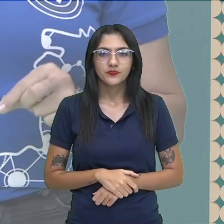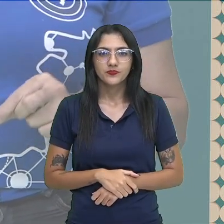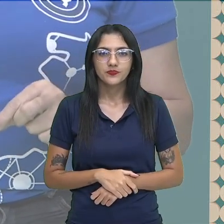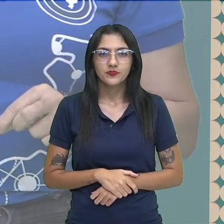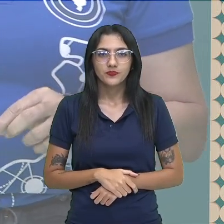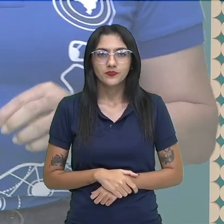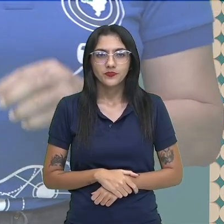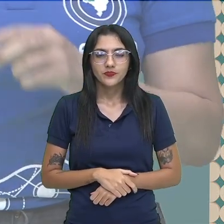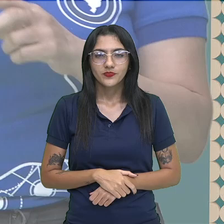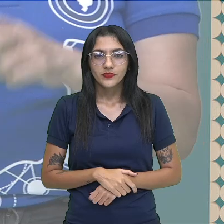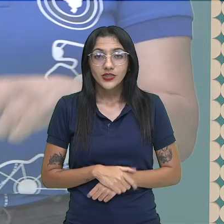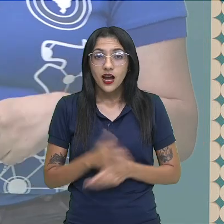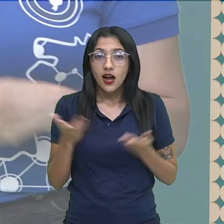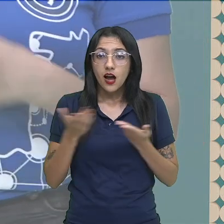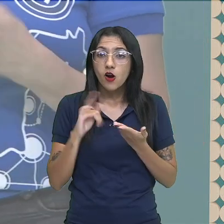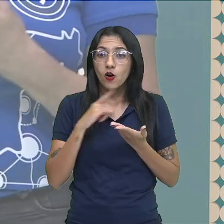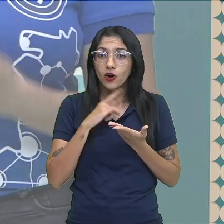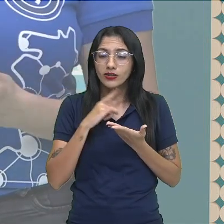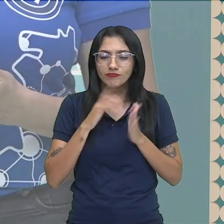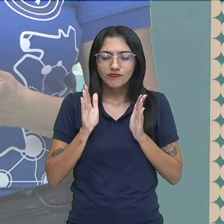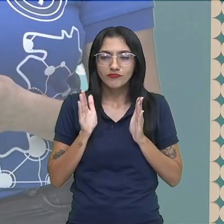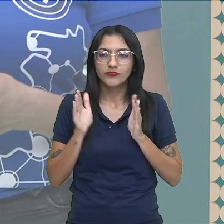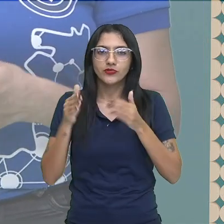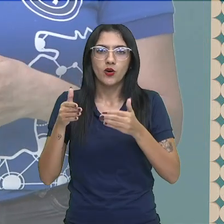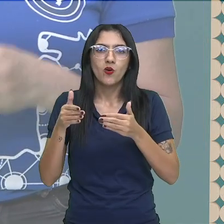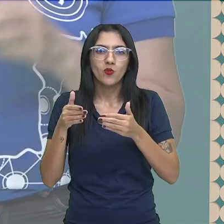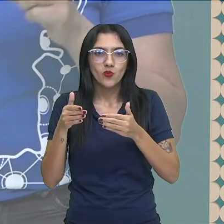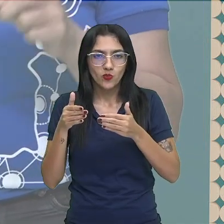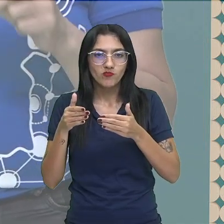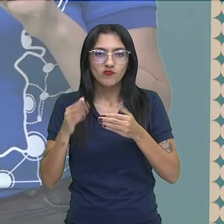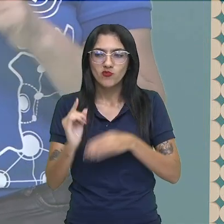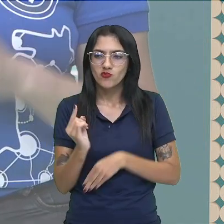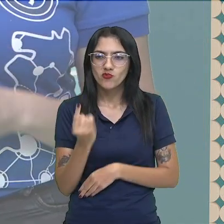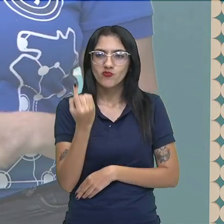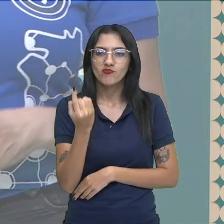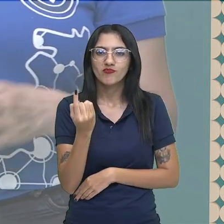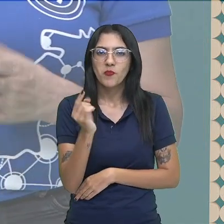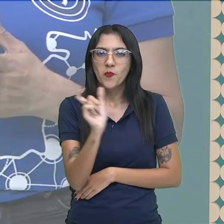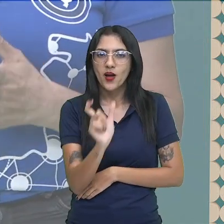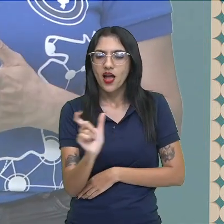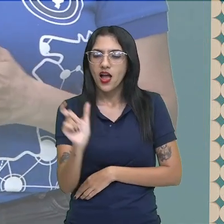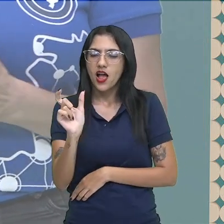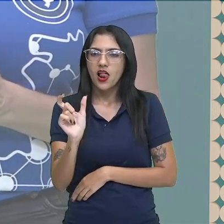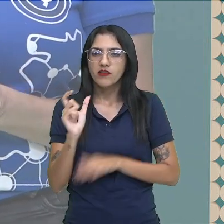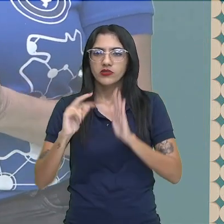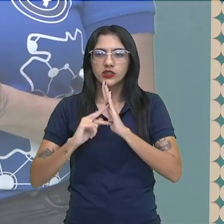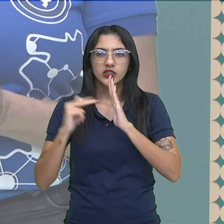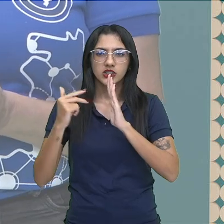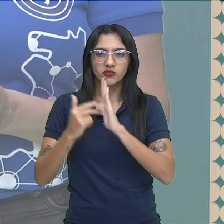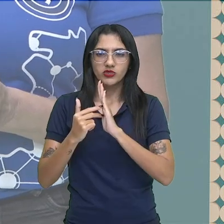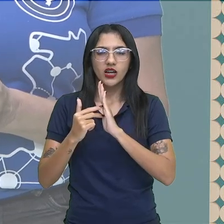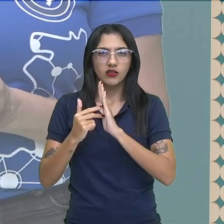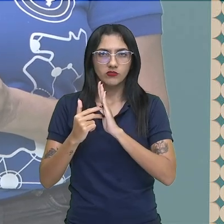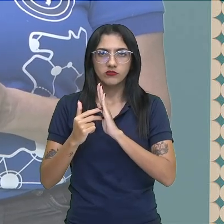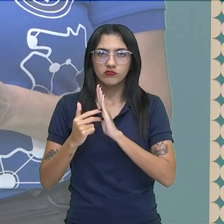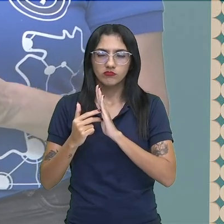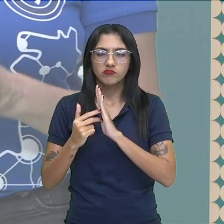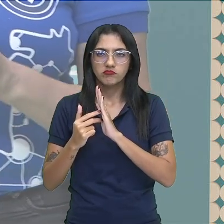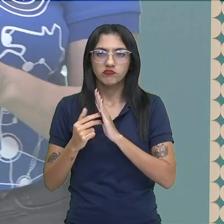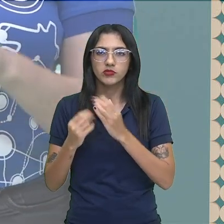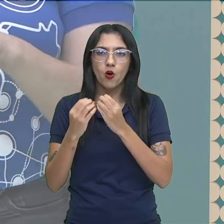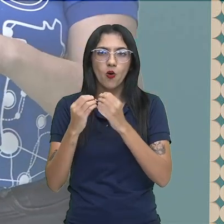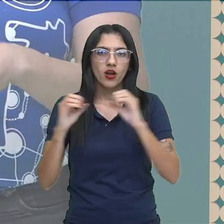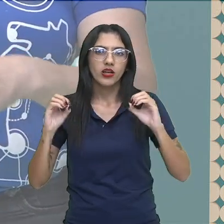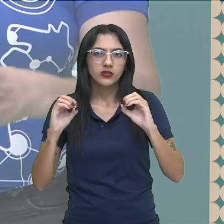que restringe, especifica, individualiza o sentido do termo a que se refere.